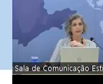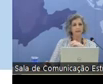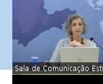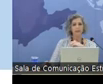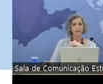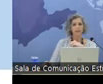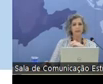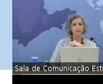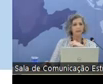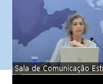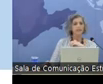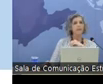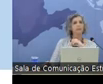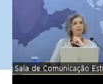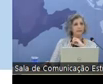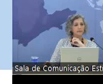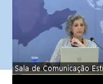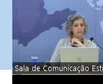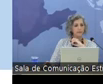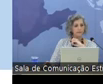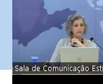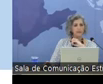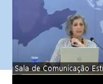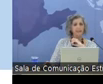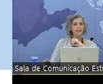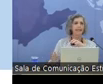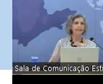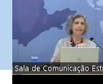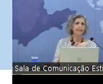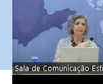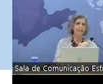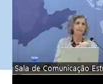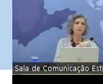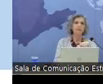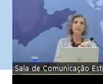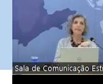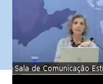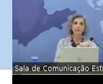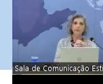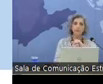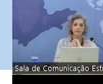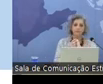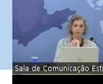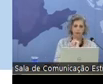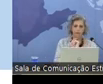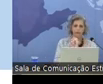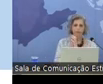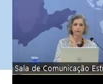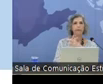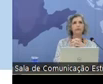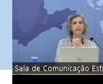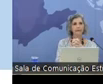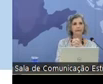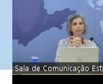de gestantes com carga viral detectável e são mapeadas pelo Sync e ele tem esse dado Desde dezembro de 2019